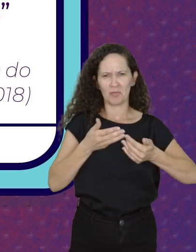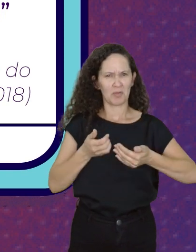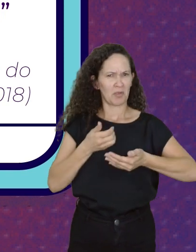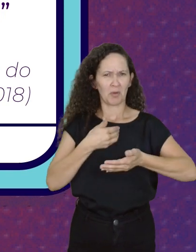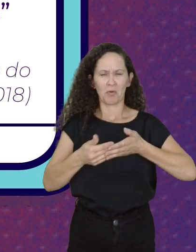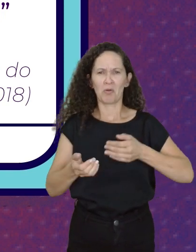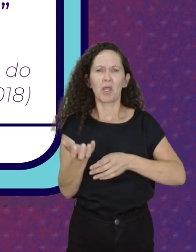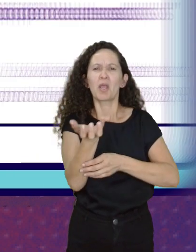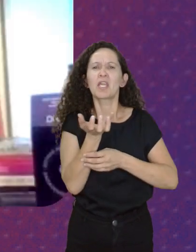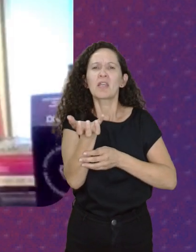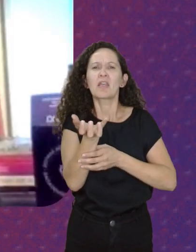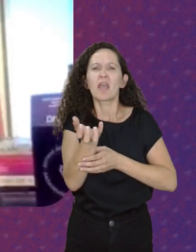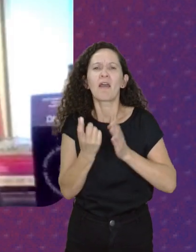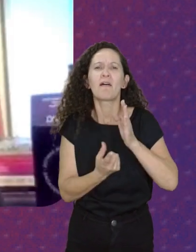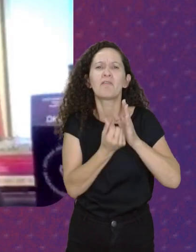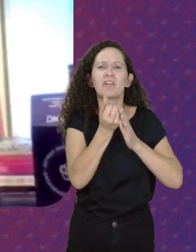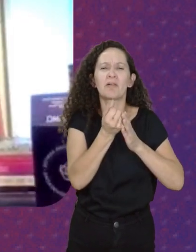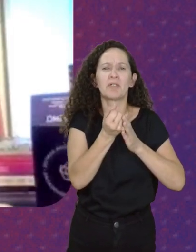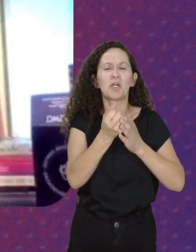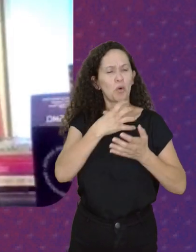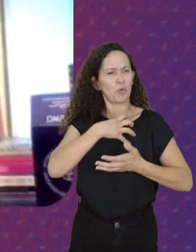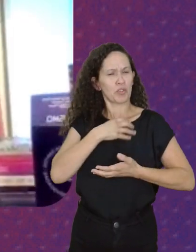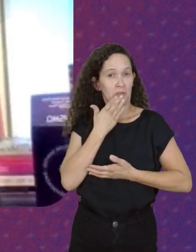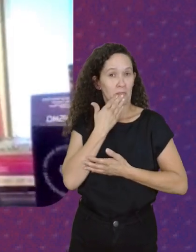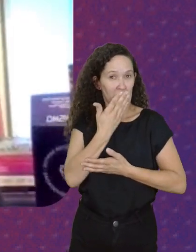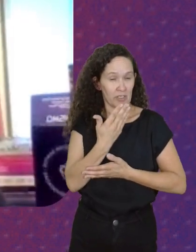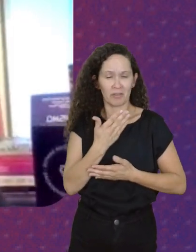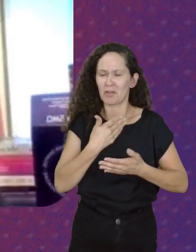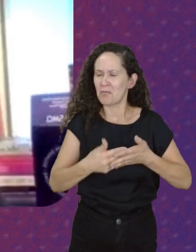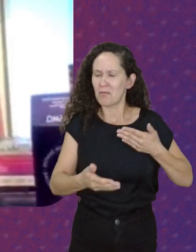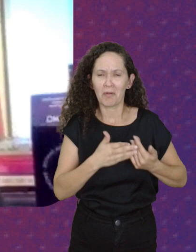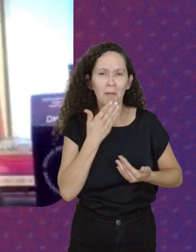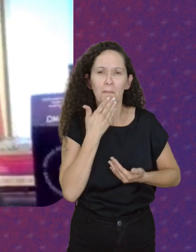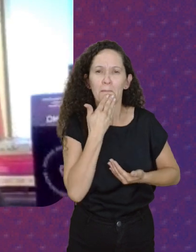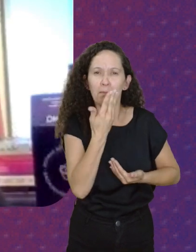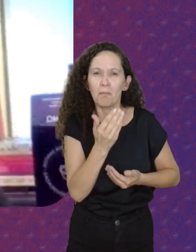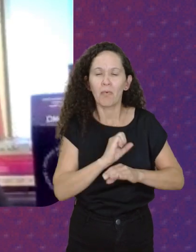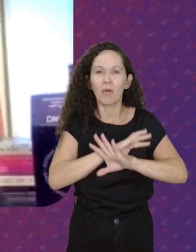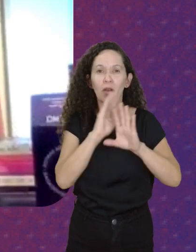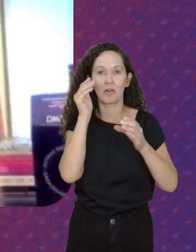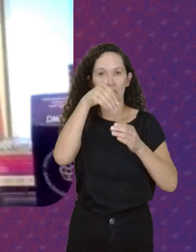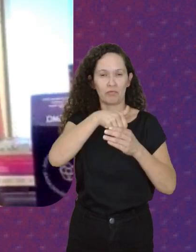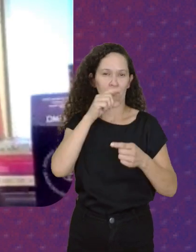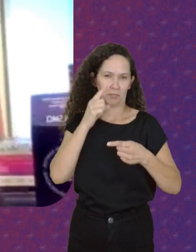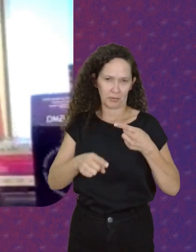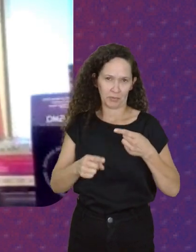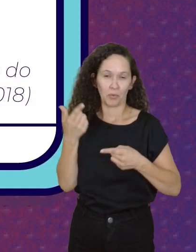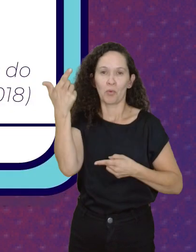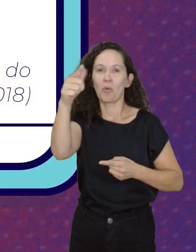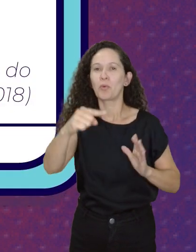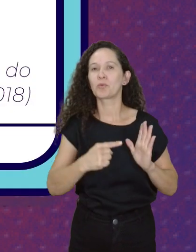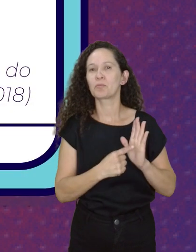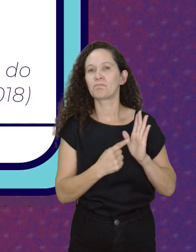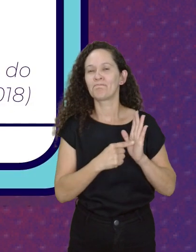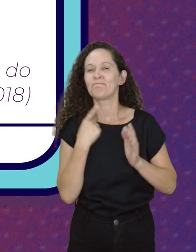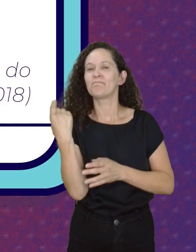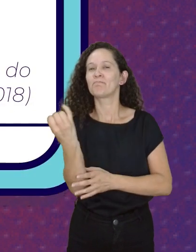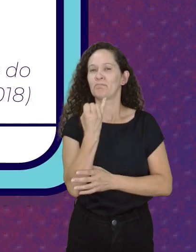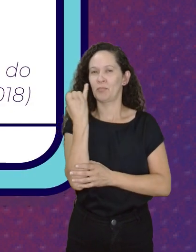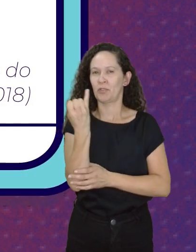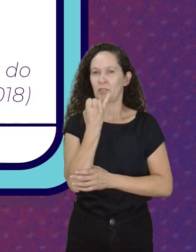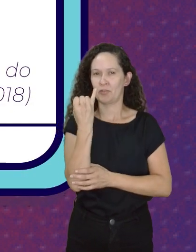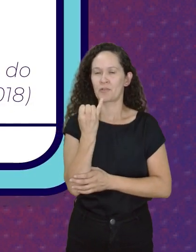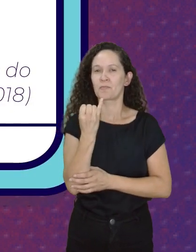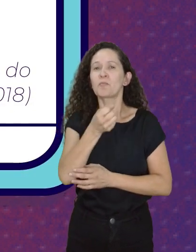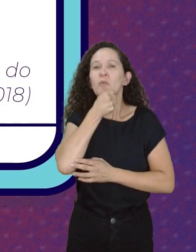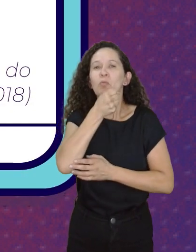existência de dispêndio de recursos, tá? Então, pedido explícito de votos, não pode. Outro ponto, os atos